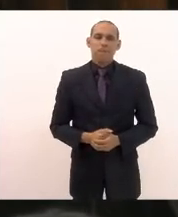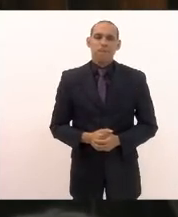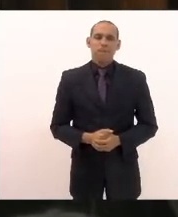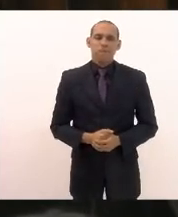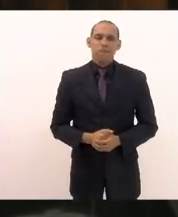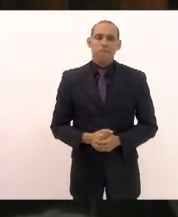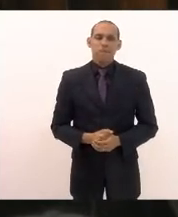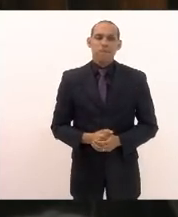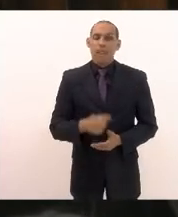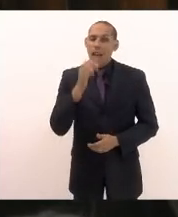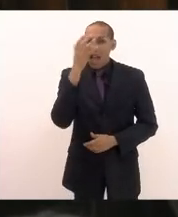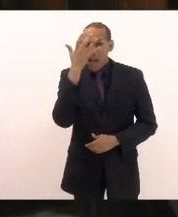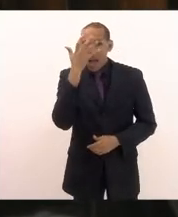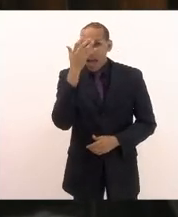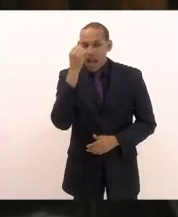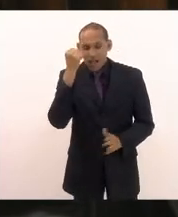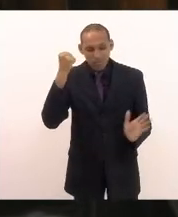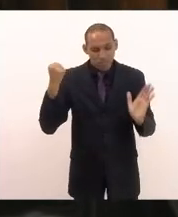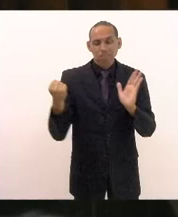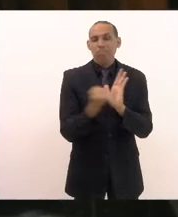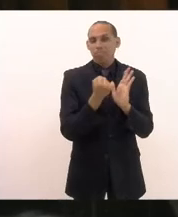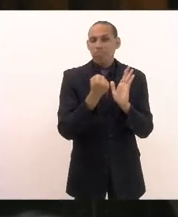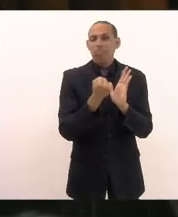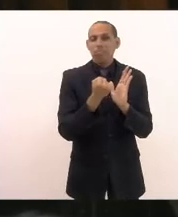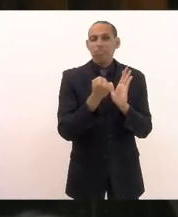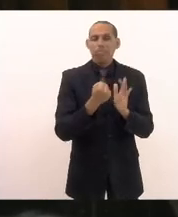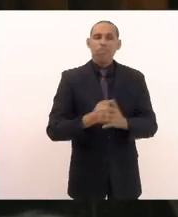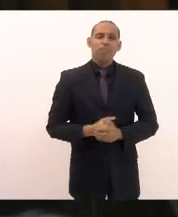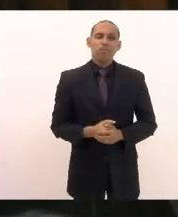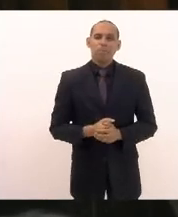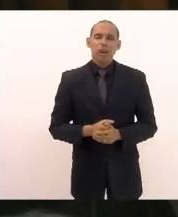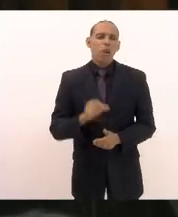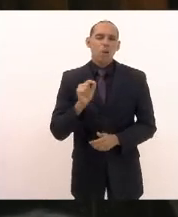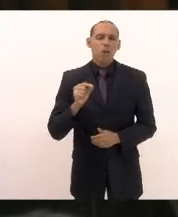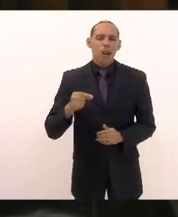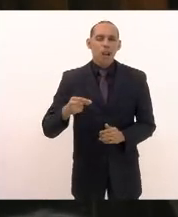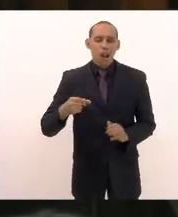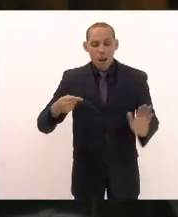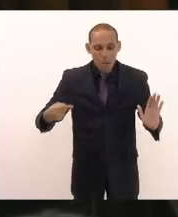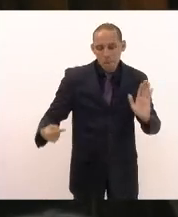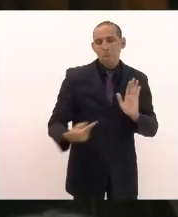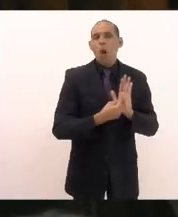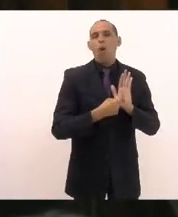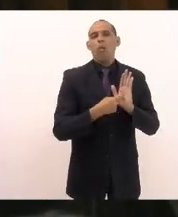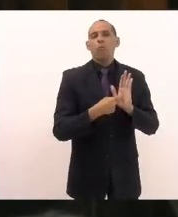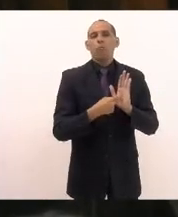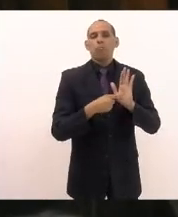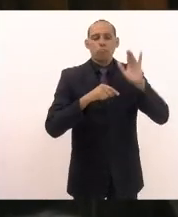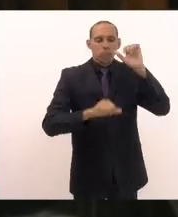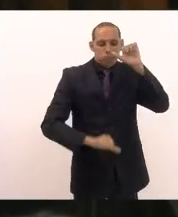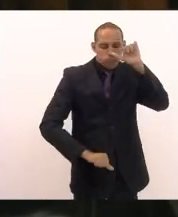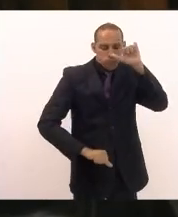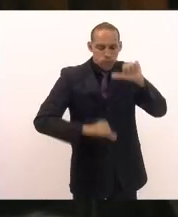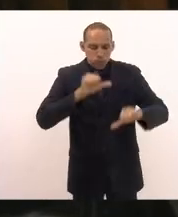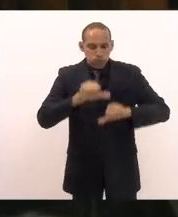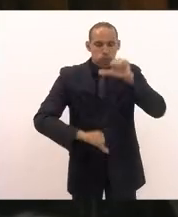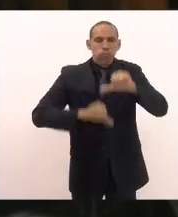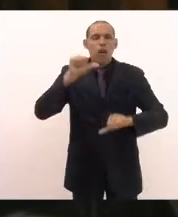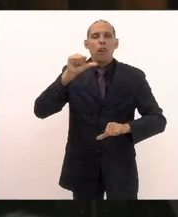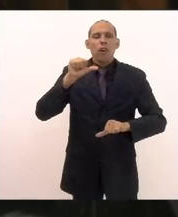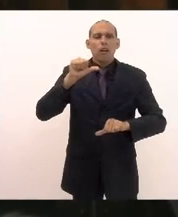Que esse carnaval fique marcado como um ponto de mudança. Não dá mais